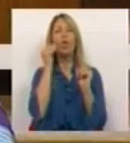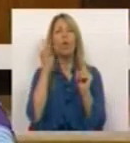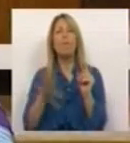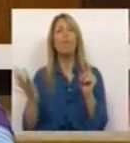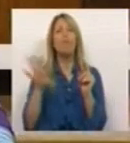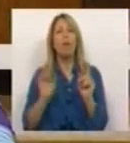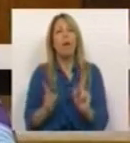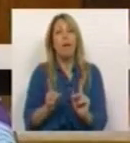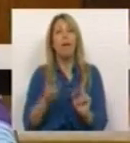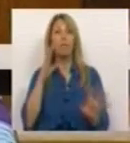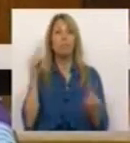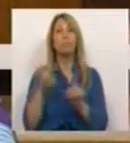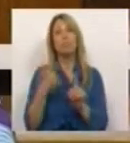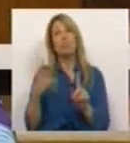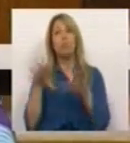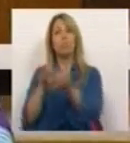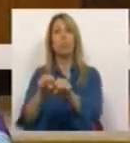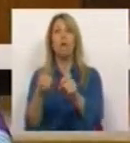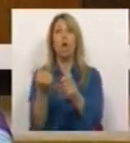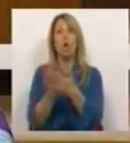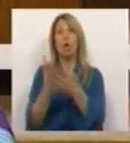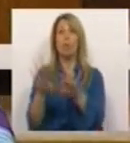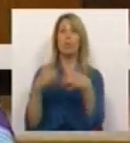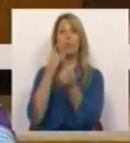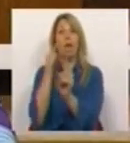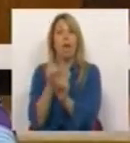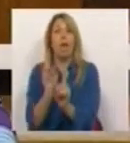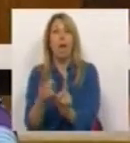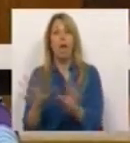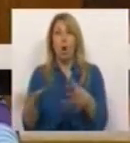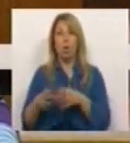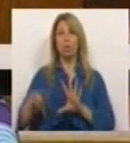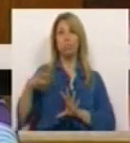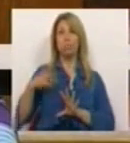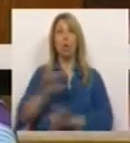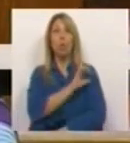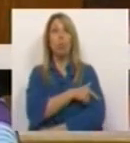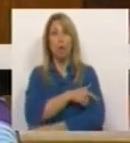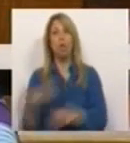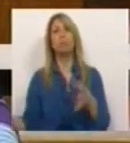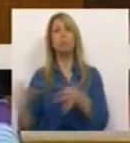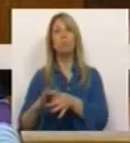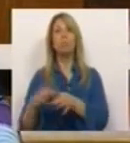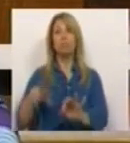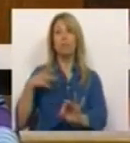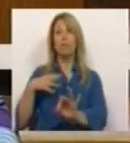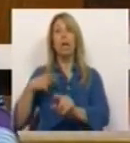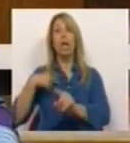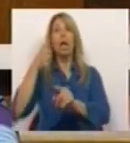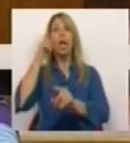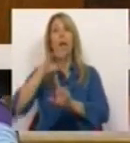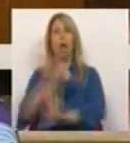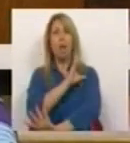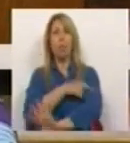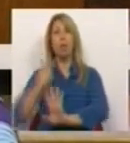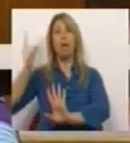classe. É um processo de domínio económico e social, de concentração de capital e de poder, ao serviço dos interesses do capital e do diretório das